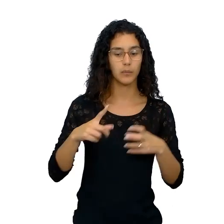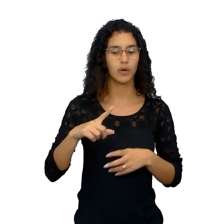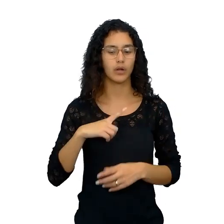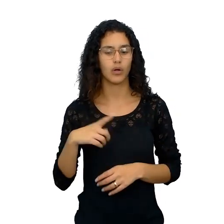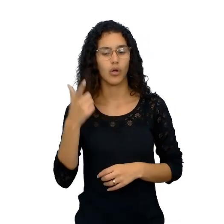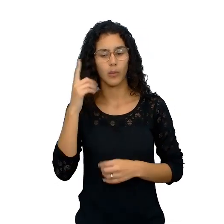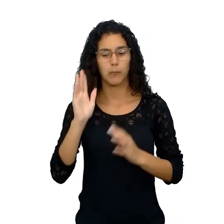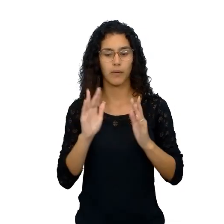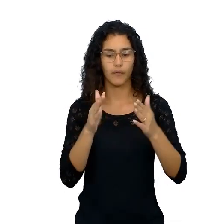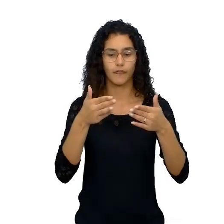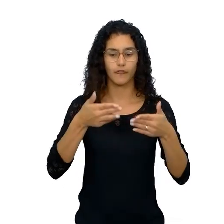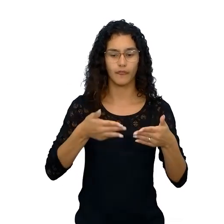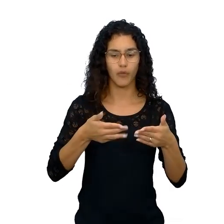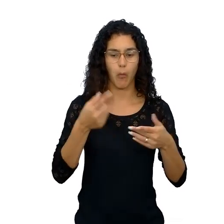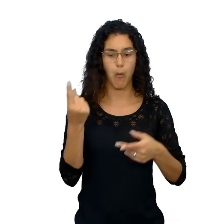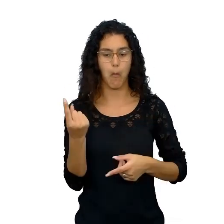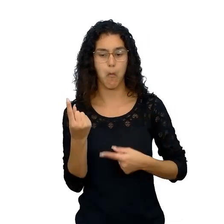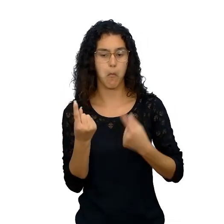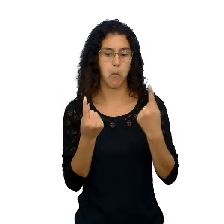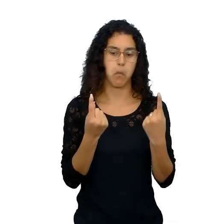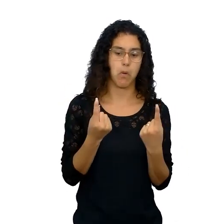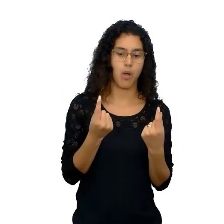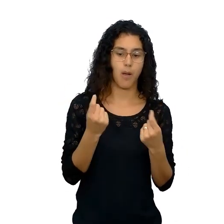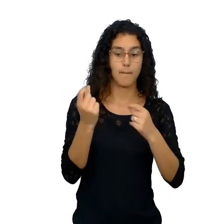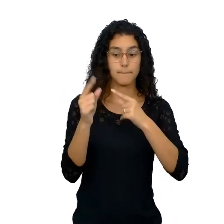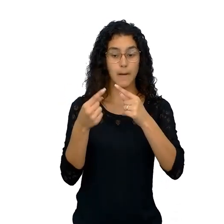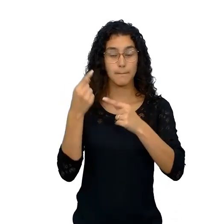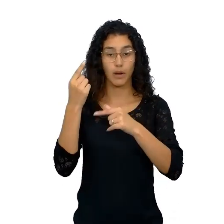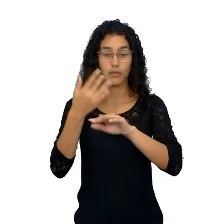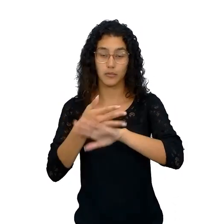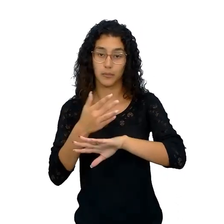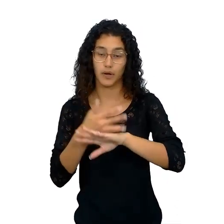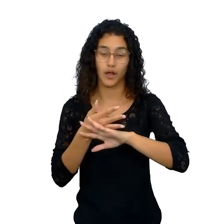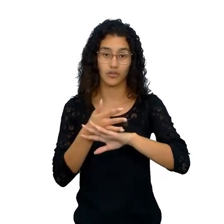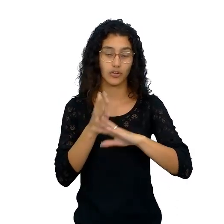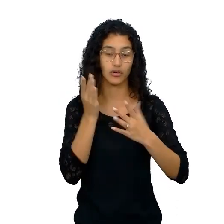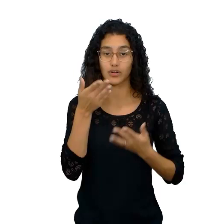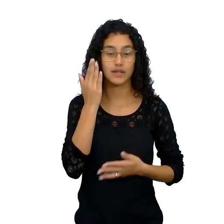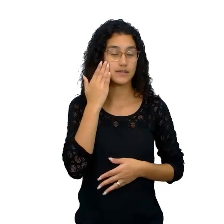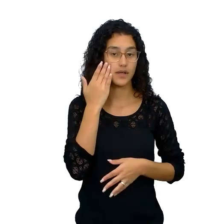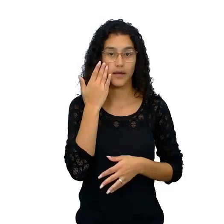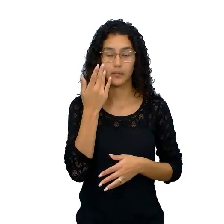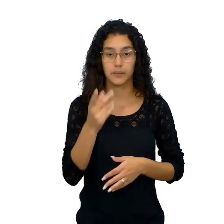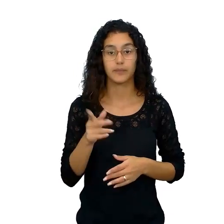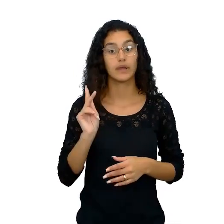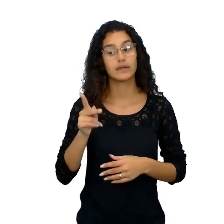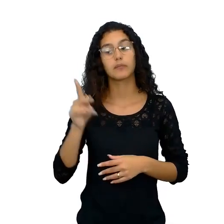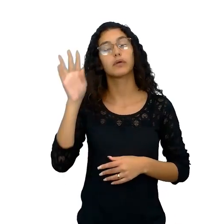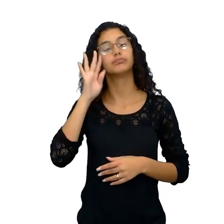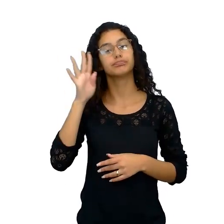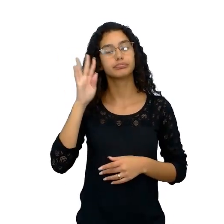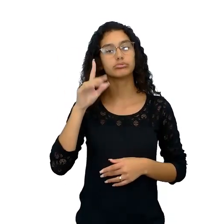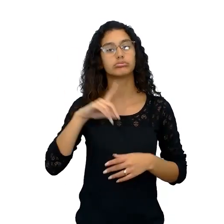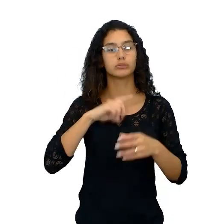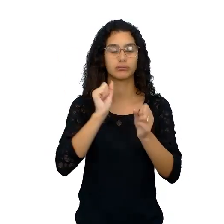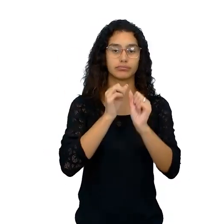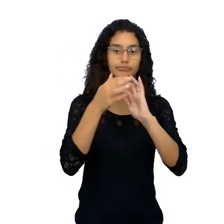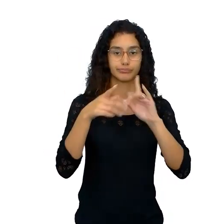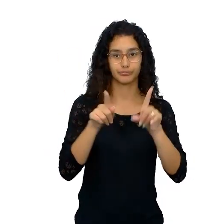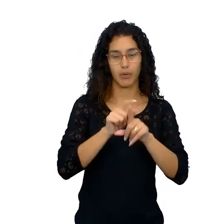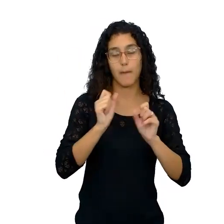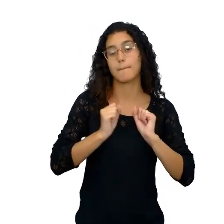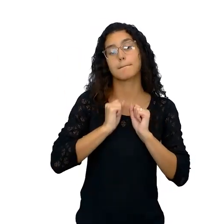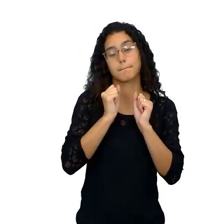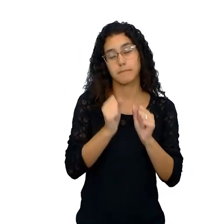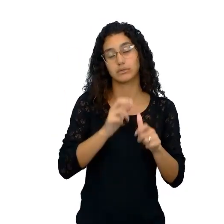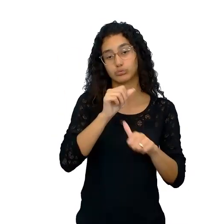dando mais foco para um ou outro, numa próxima prática é aquela história, né, de você sempre refletir sobre a ação. Então, você